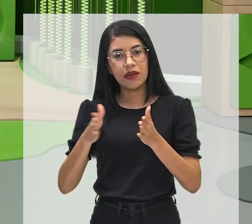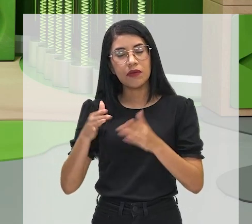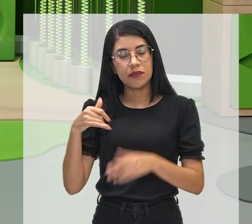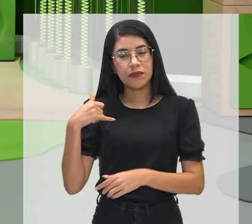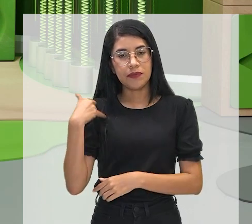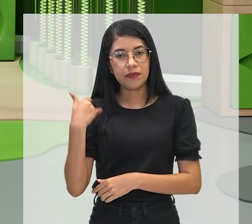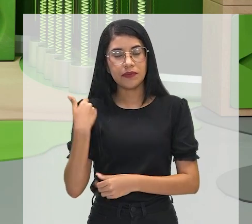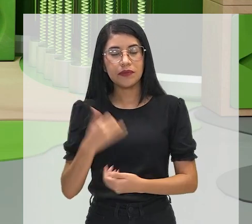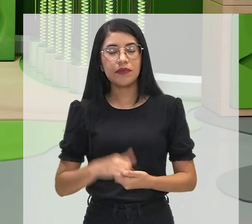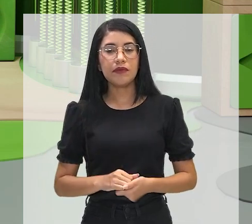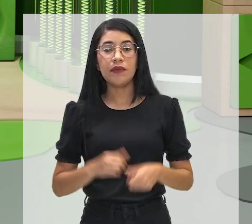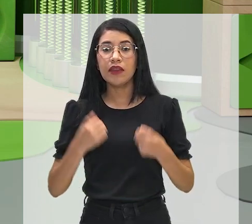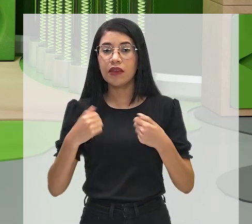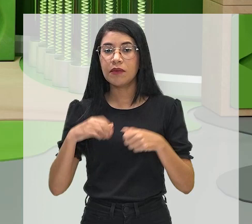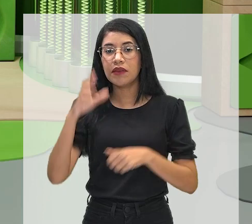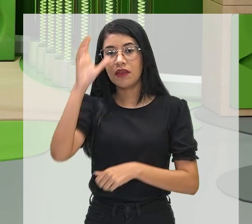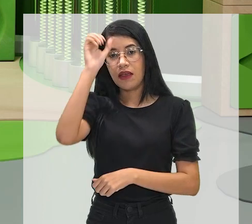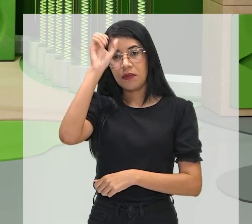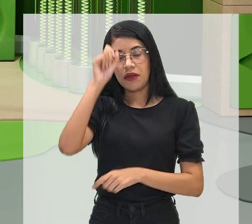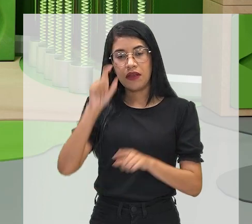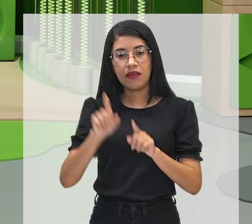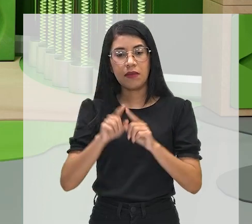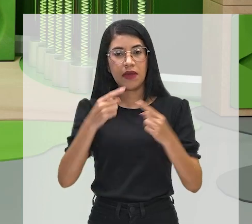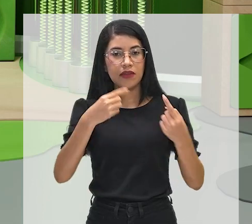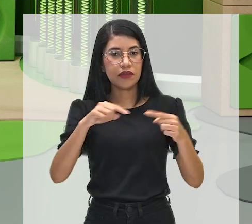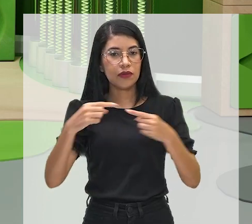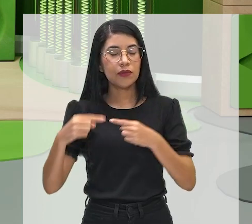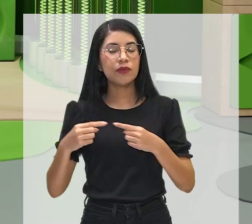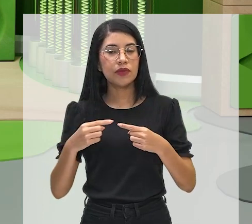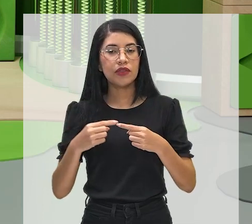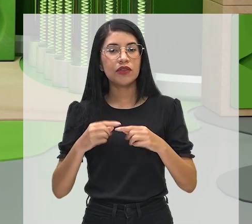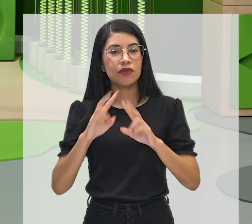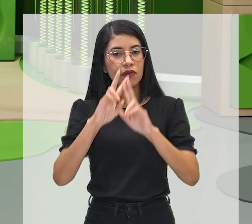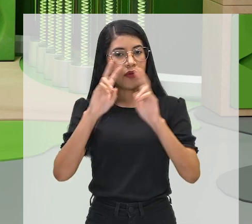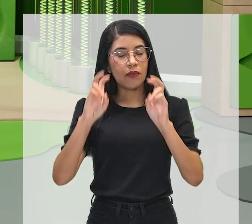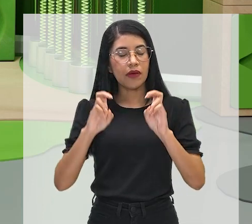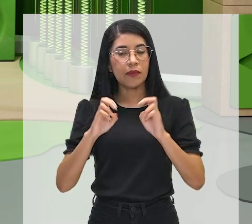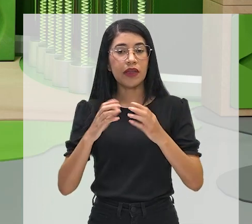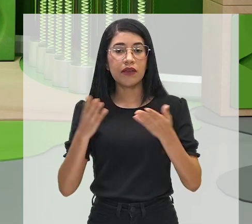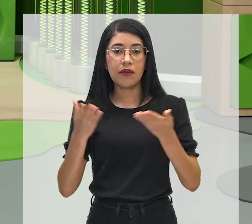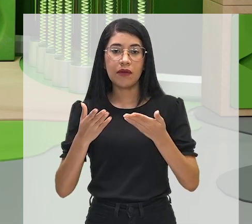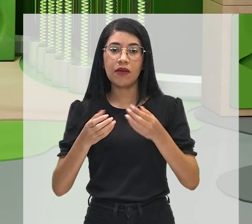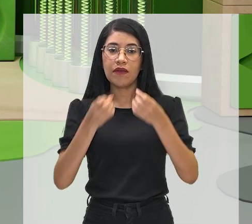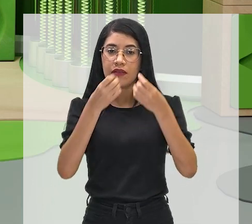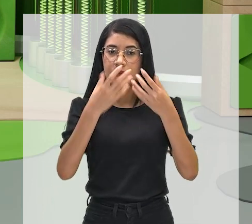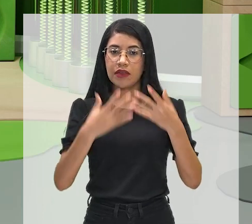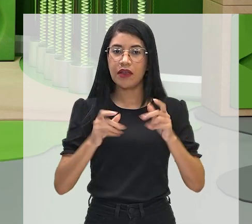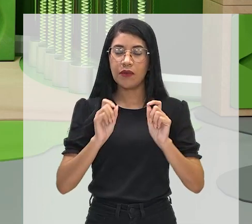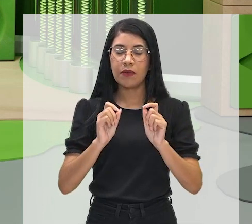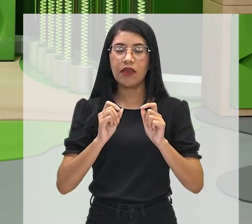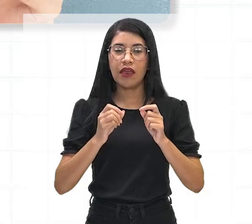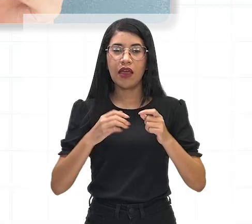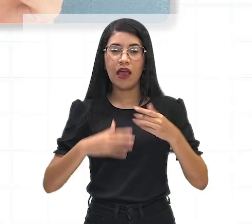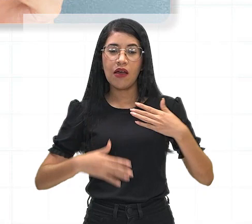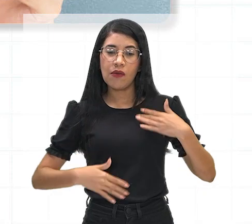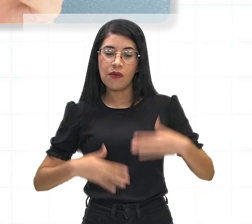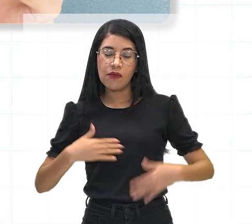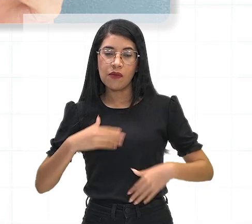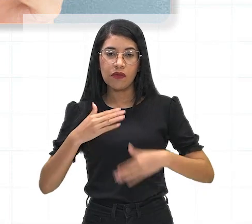E a gente precisa aprender e debater um pouquinho sobre elas. Por isso que a gente vai falar agora um pouco sobre a